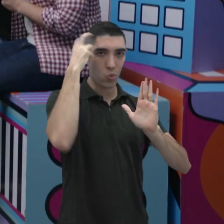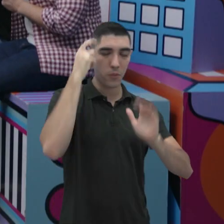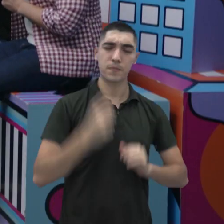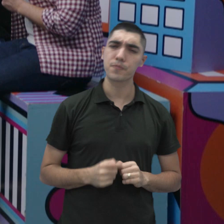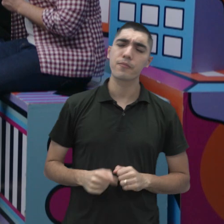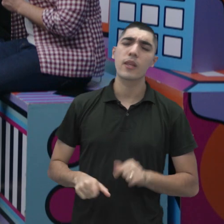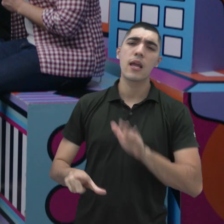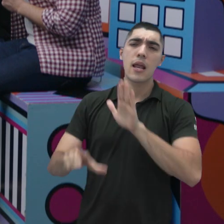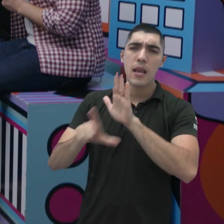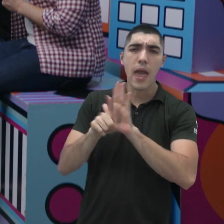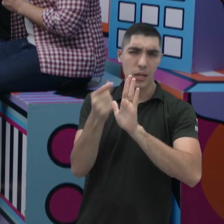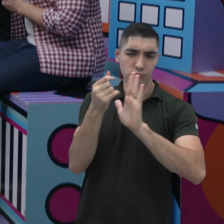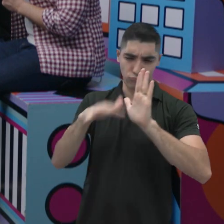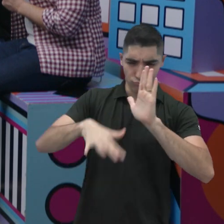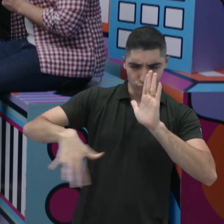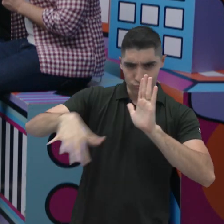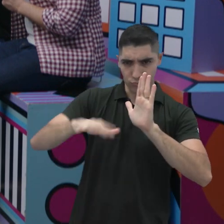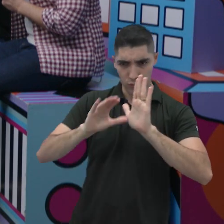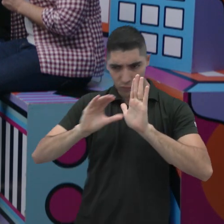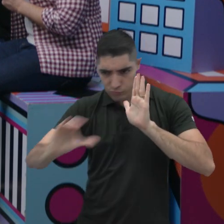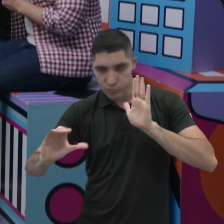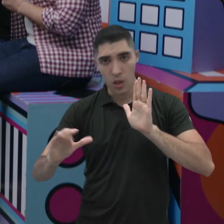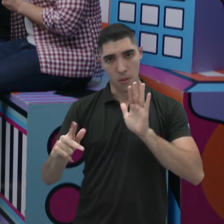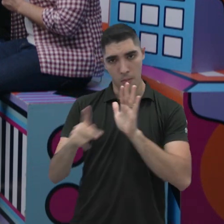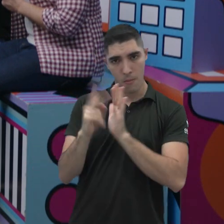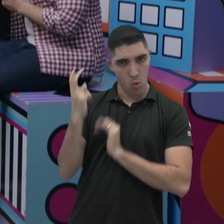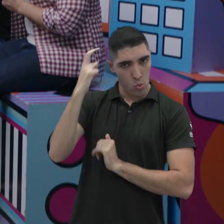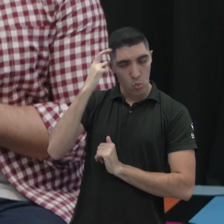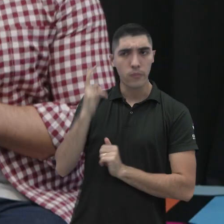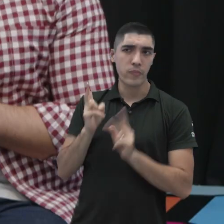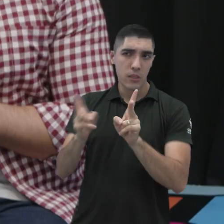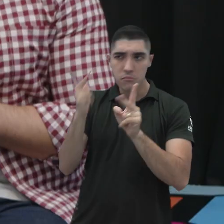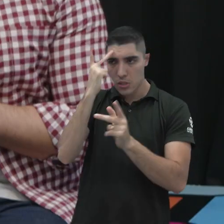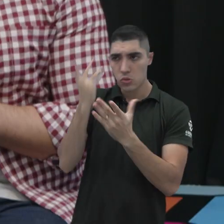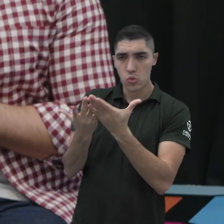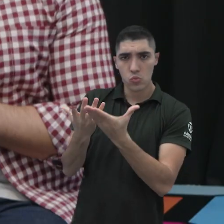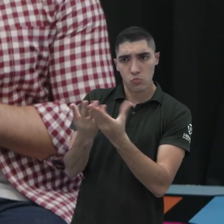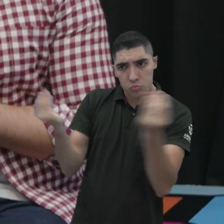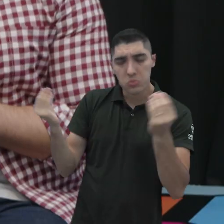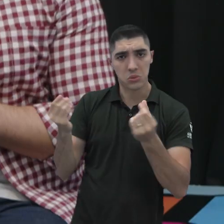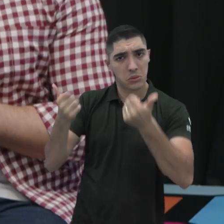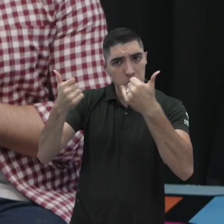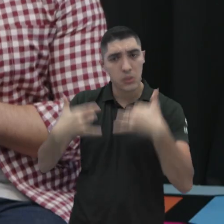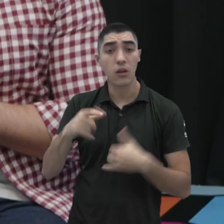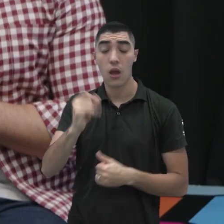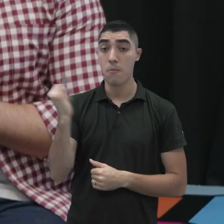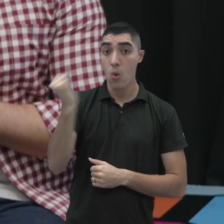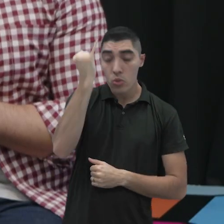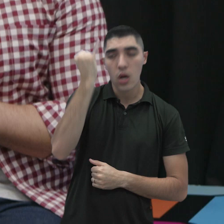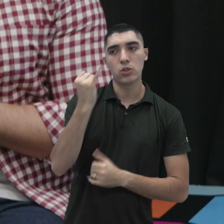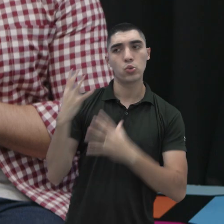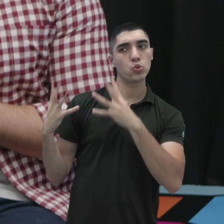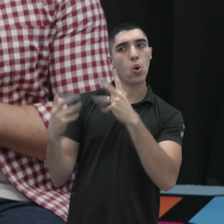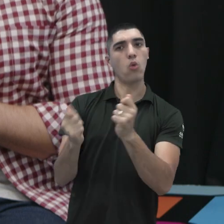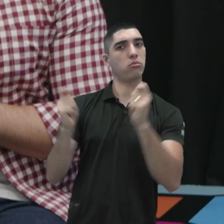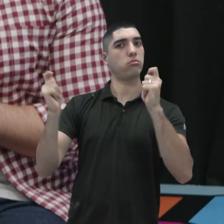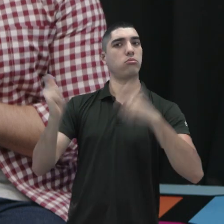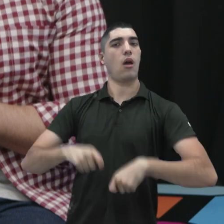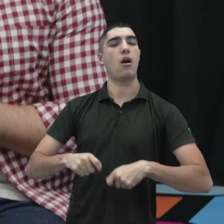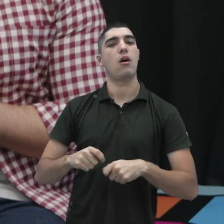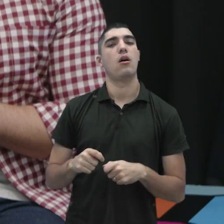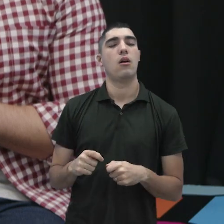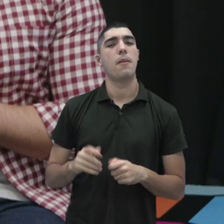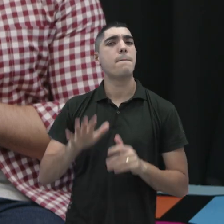tratando de leis de incentivo à cultura, a gente fala de forma geral muito a respeito do acesso, né, da importância da viabilização do acesso, mas